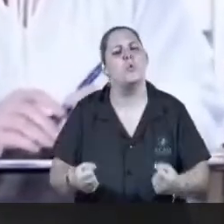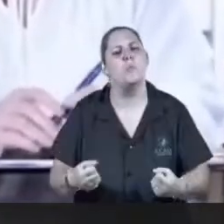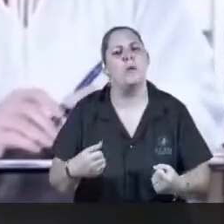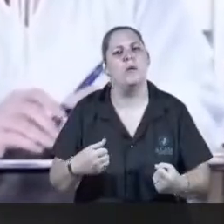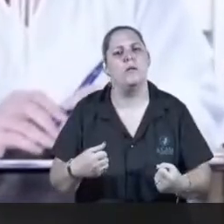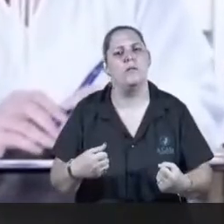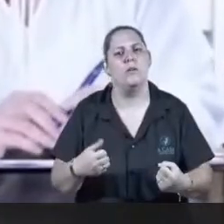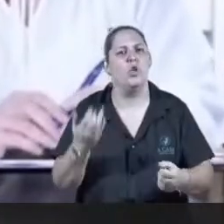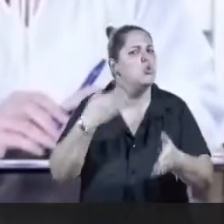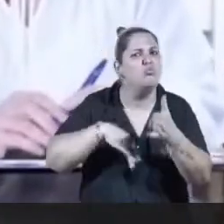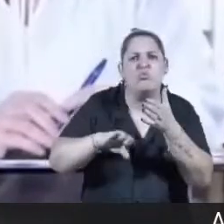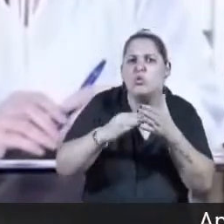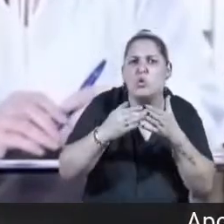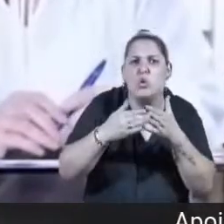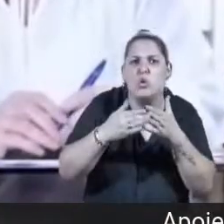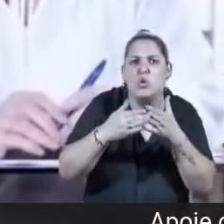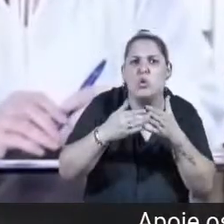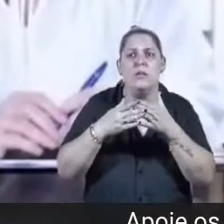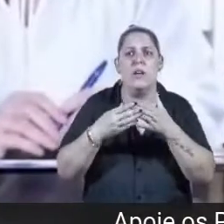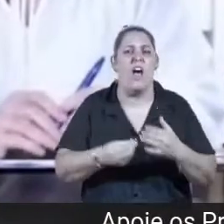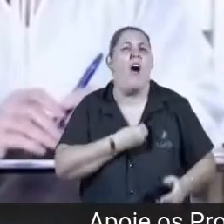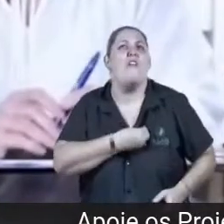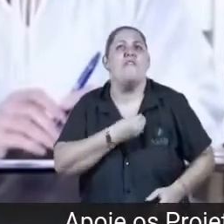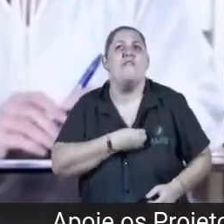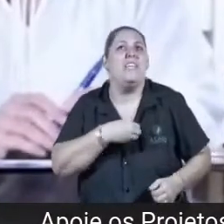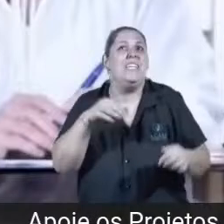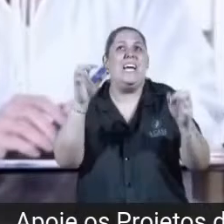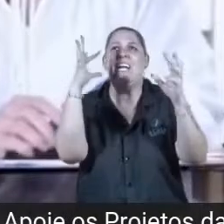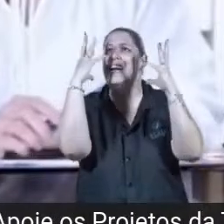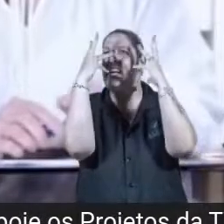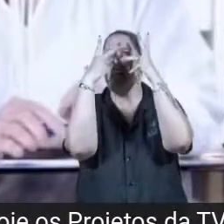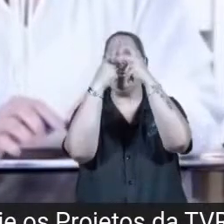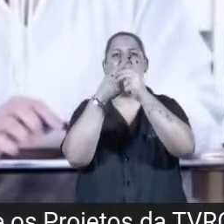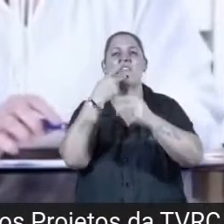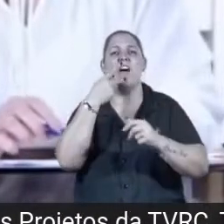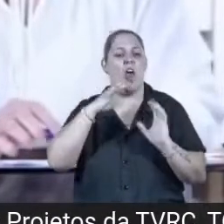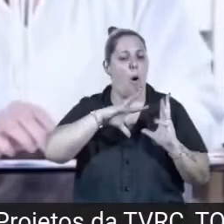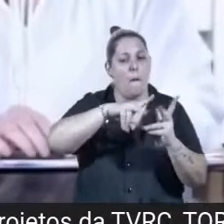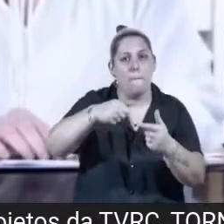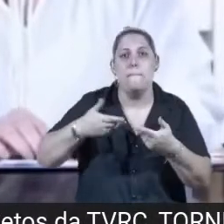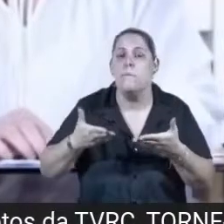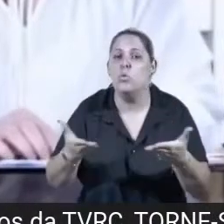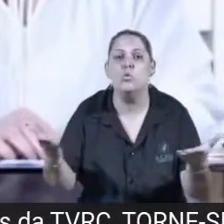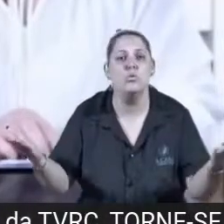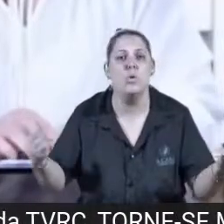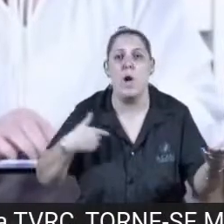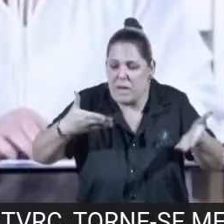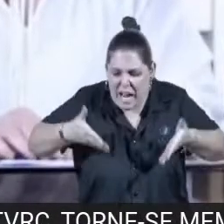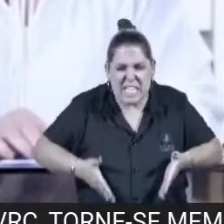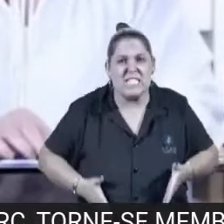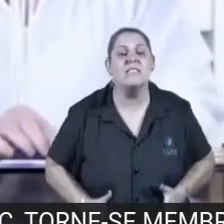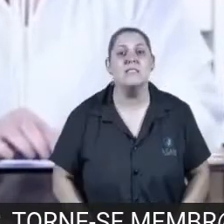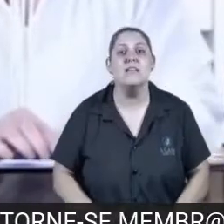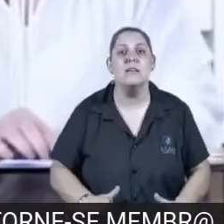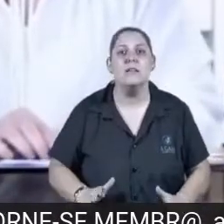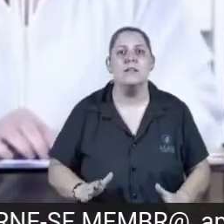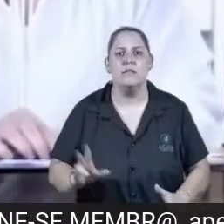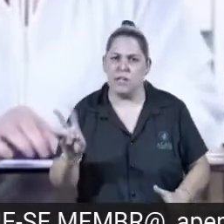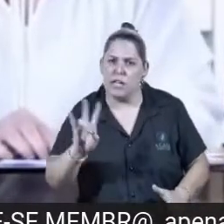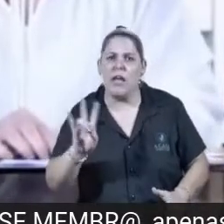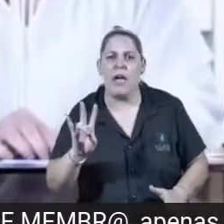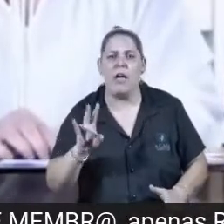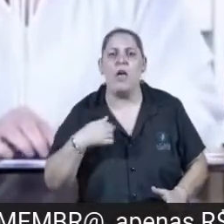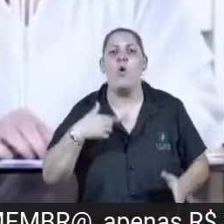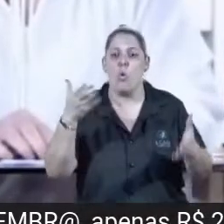sabe, toda a sua plenitude para dizer ao mundo: eu nasci assim, eu sou assim,